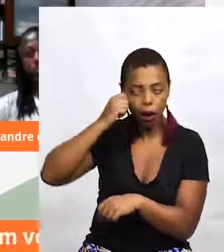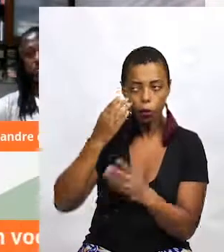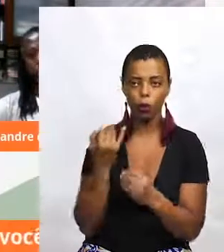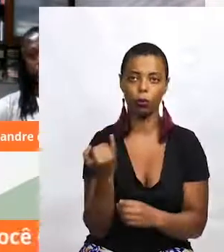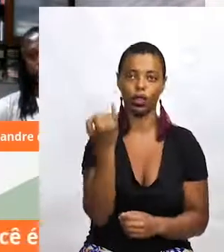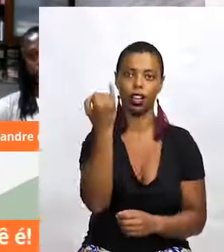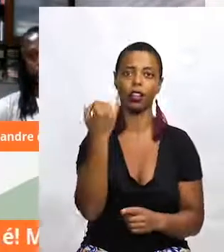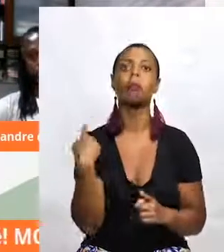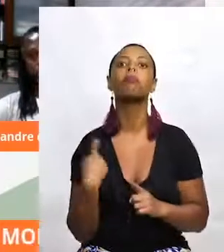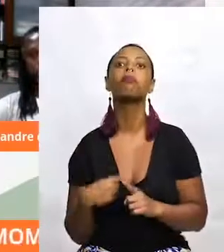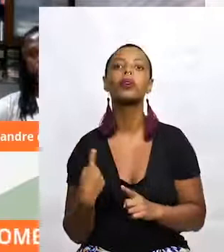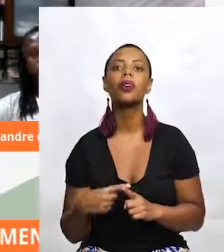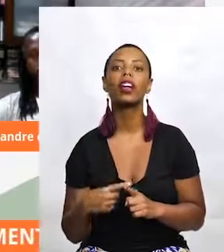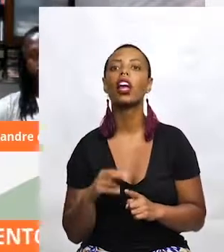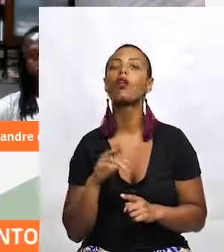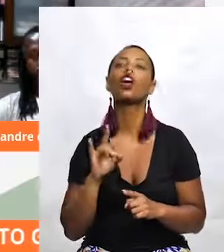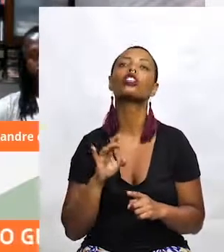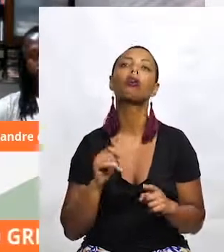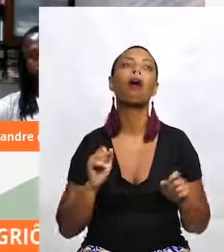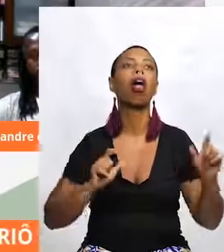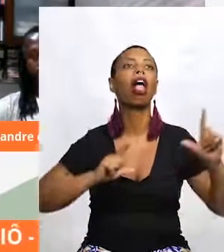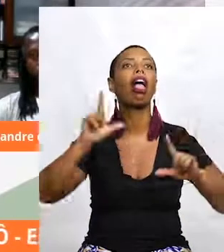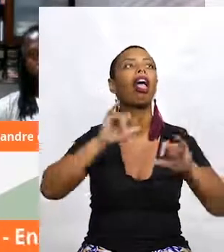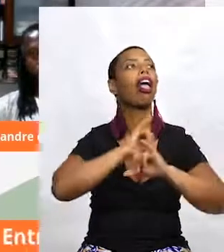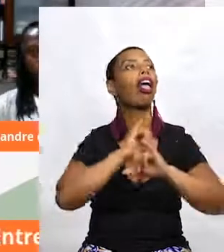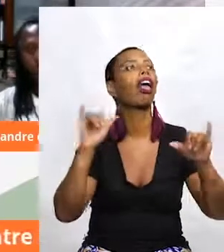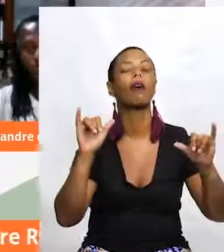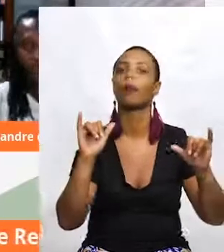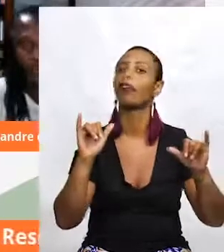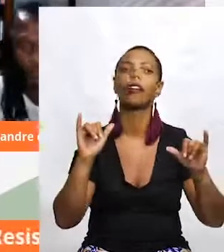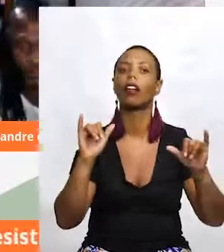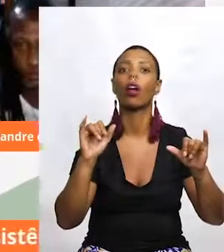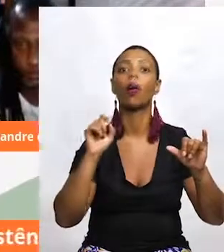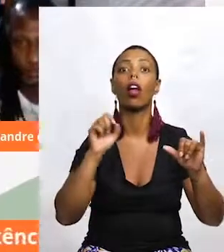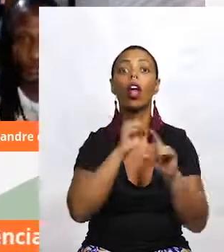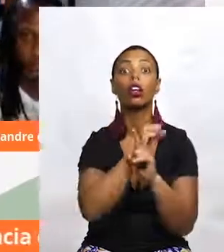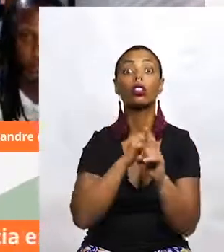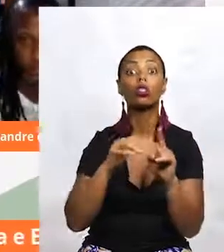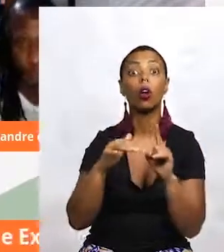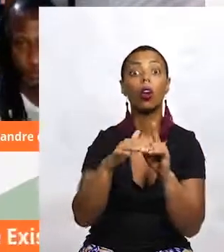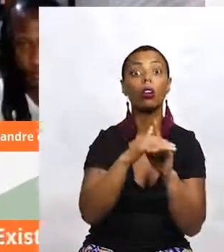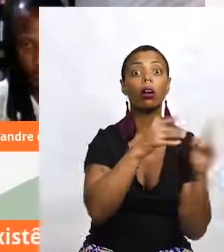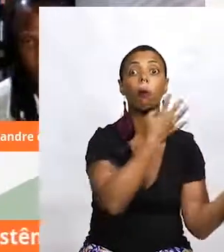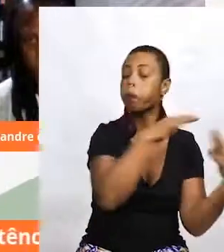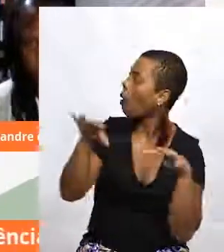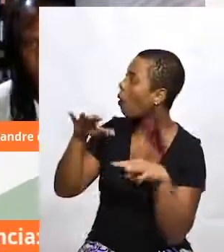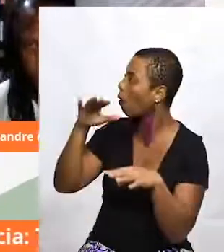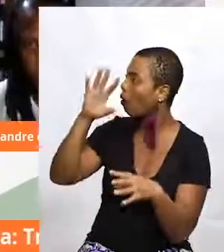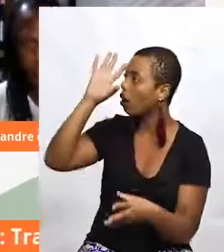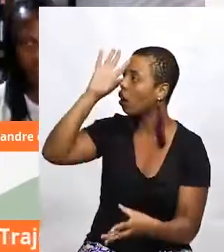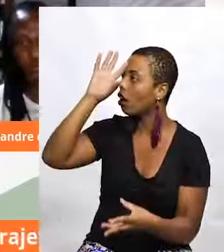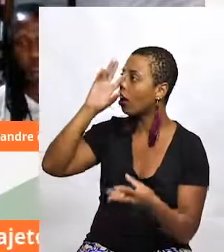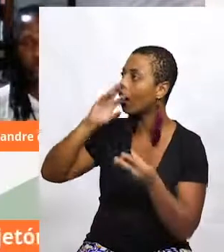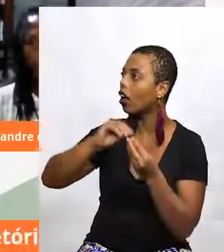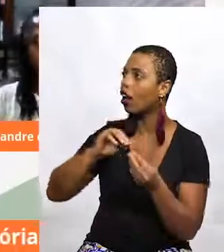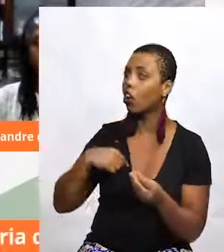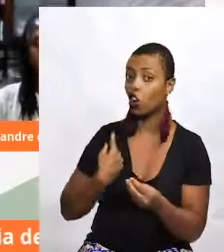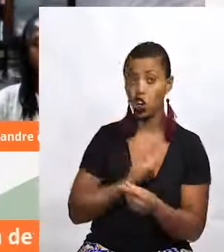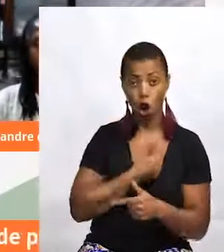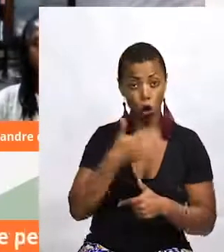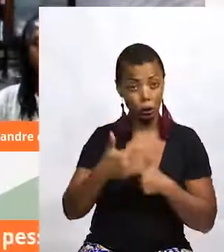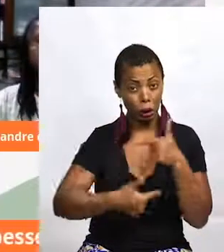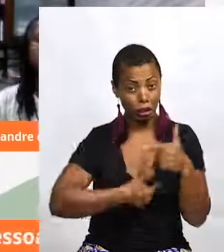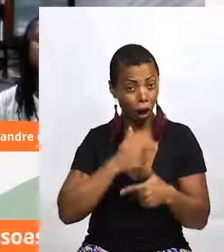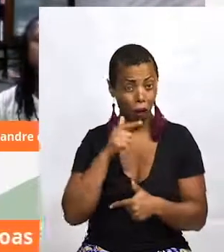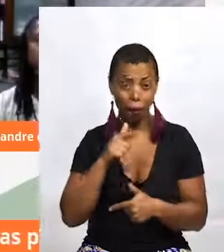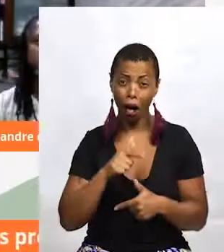só uma questão de você sair na mídia, né, é uma questão da sociedade entender, né, que nós, o que nós fazemos de